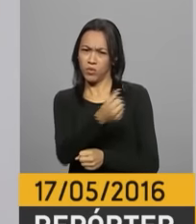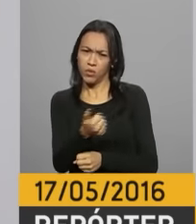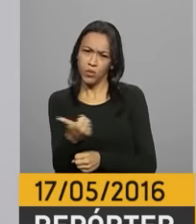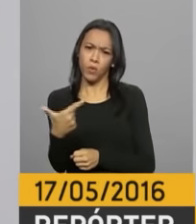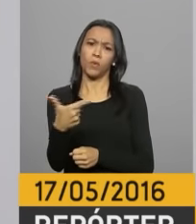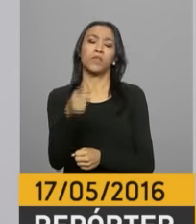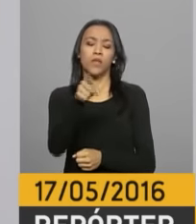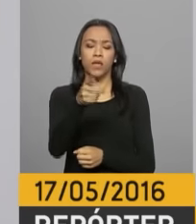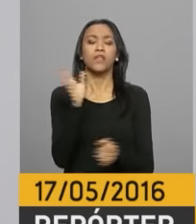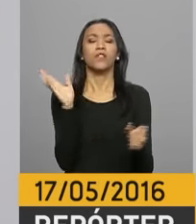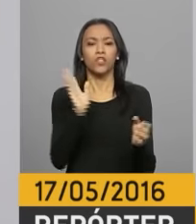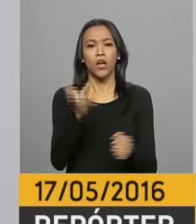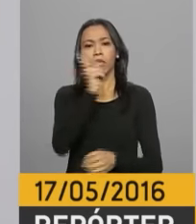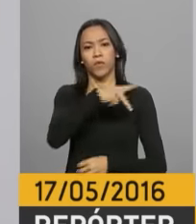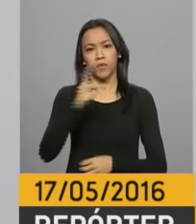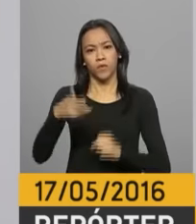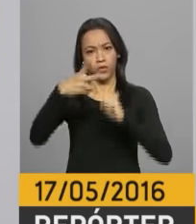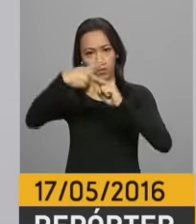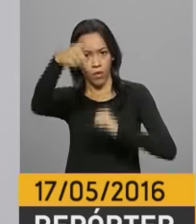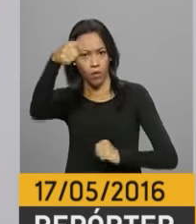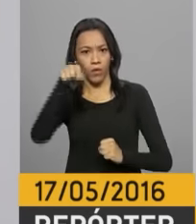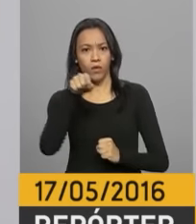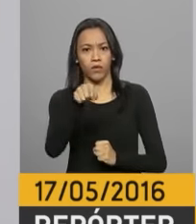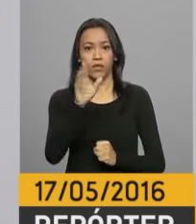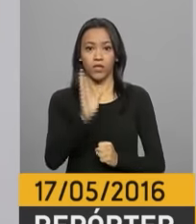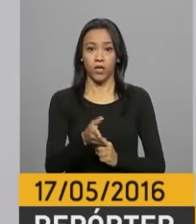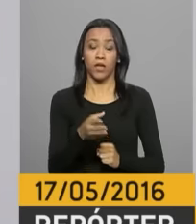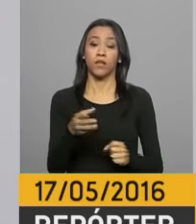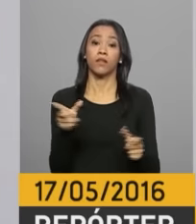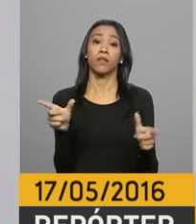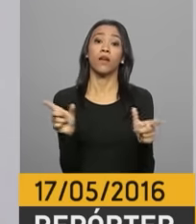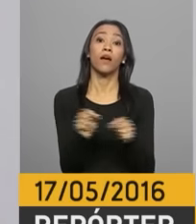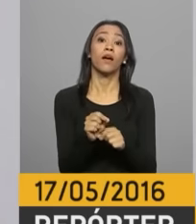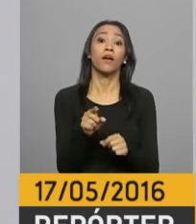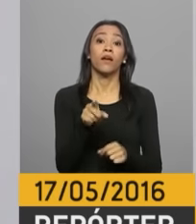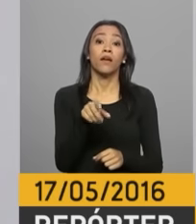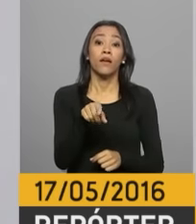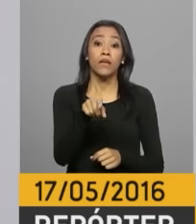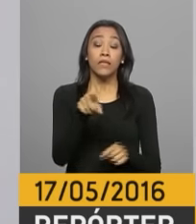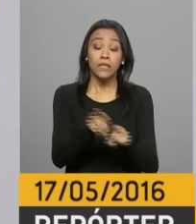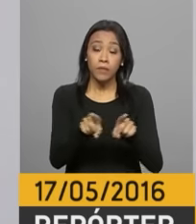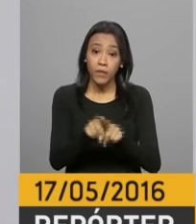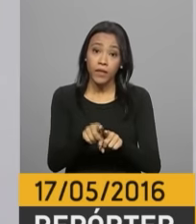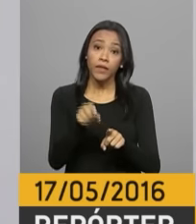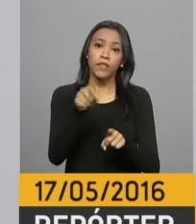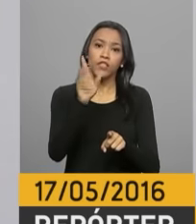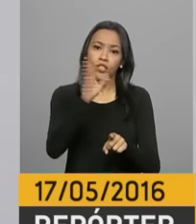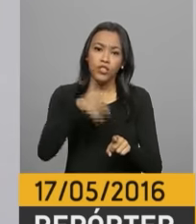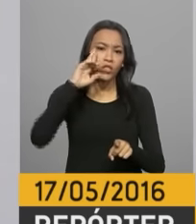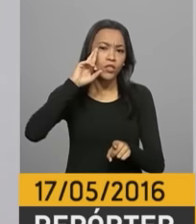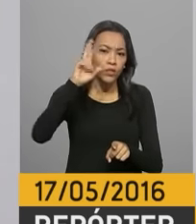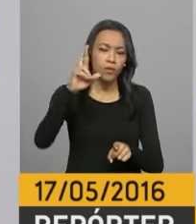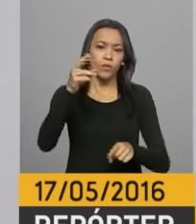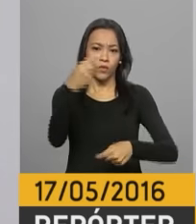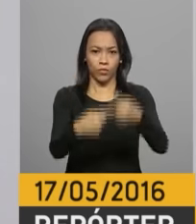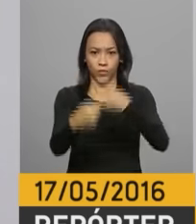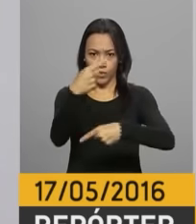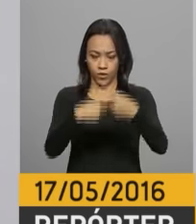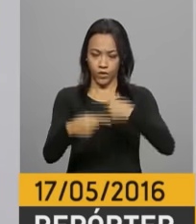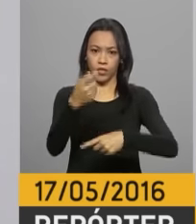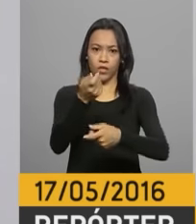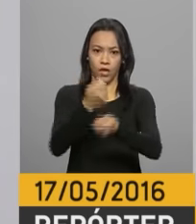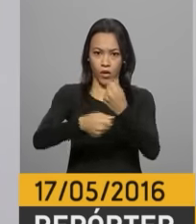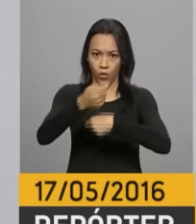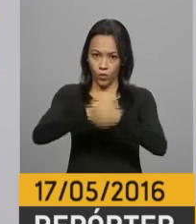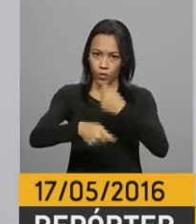de pós-graduação Lato Sensu, da GV, e curso de graduação do IBMEC. Foi diretor de política econômica do